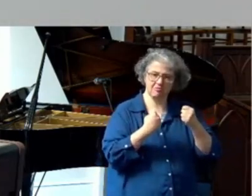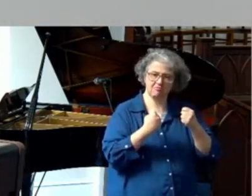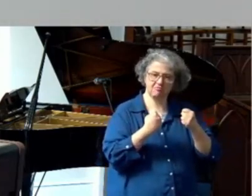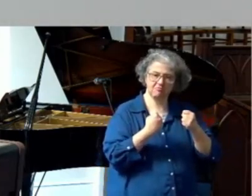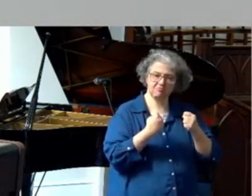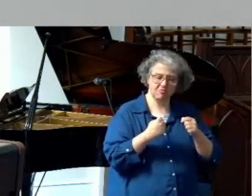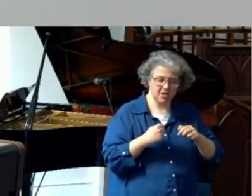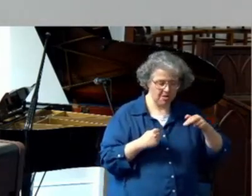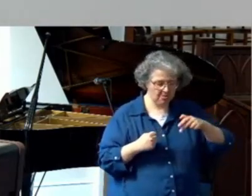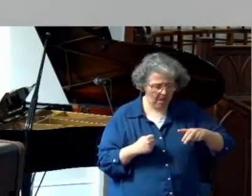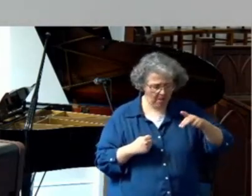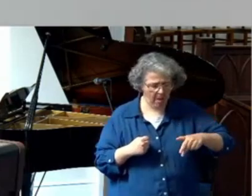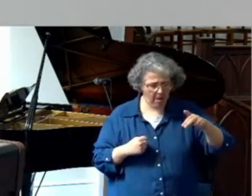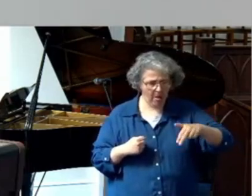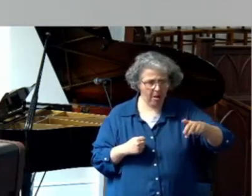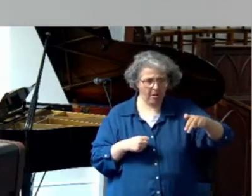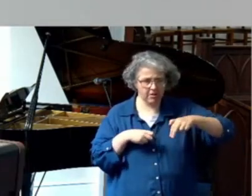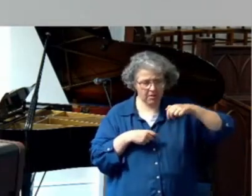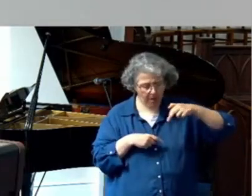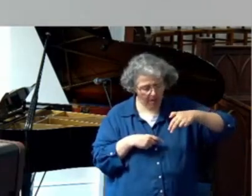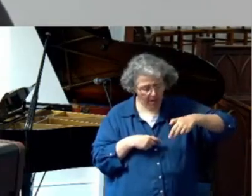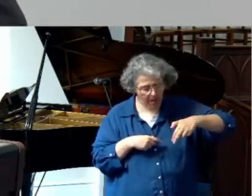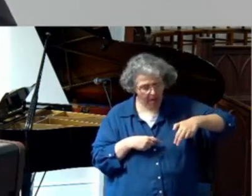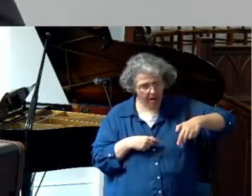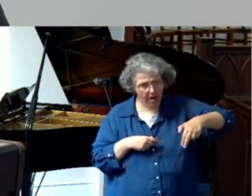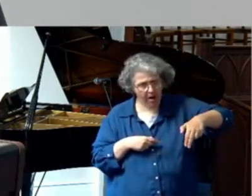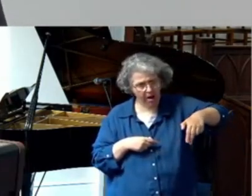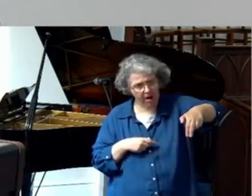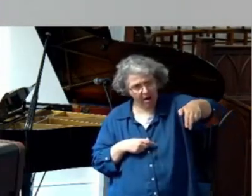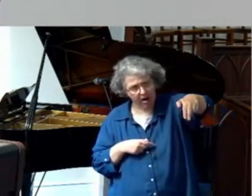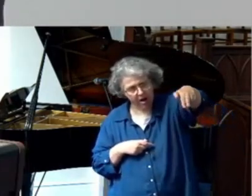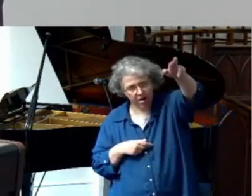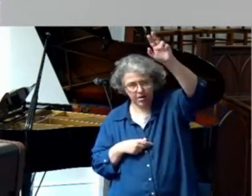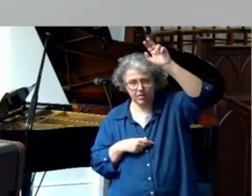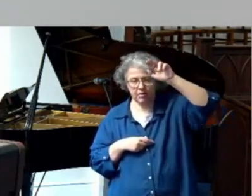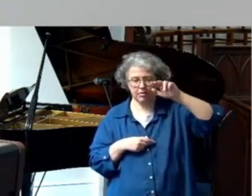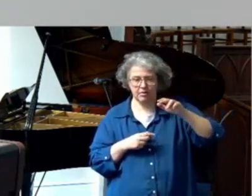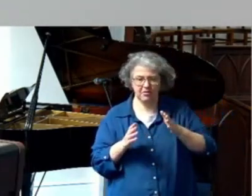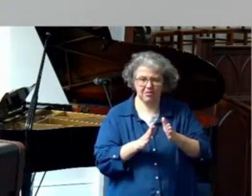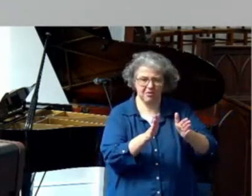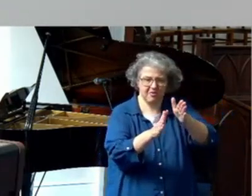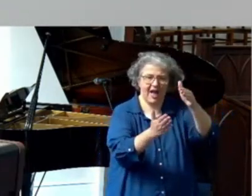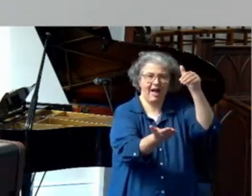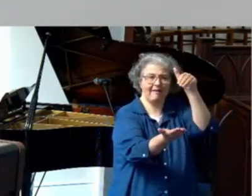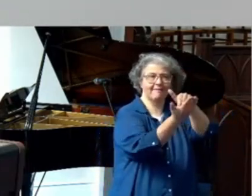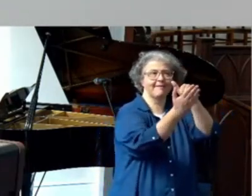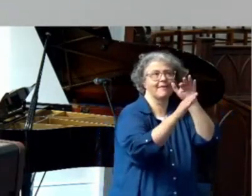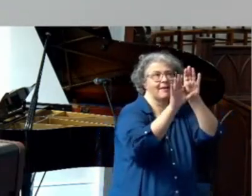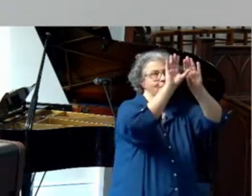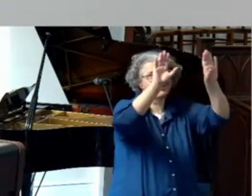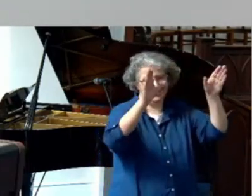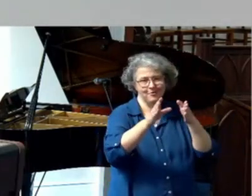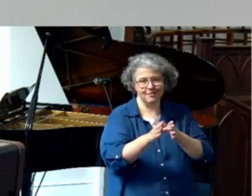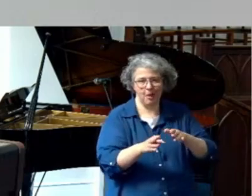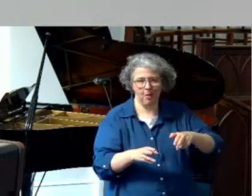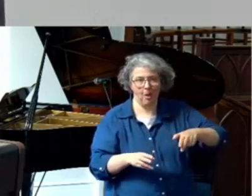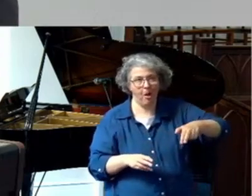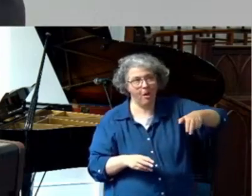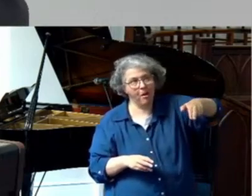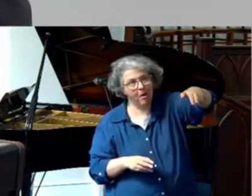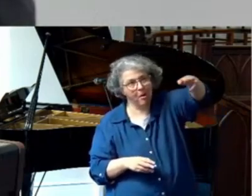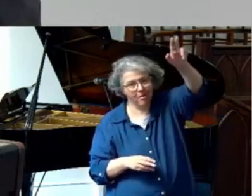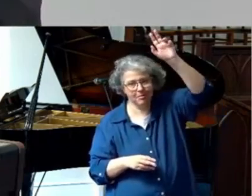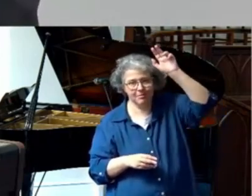vida. E essas palavras então nos ajudam a pensar. Parece que Tiago estava vendo sim